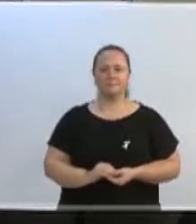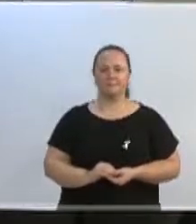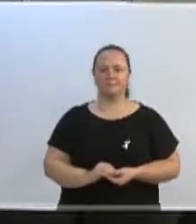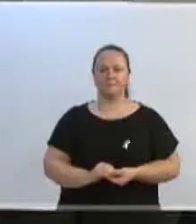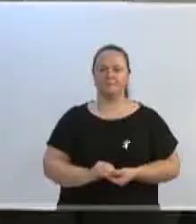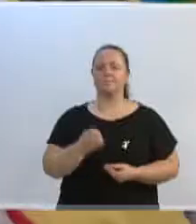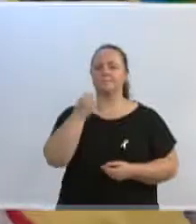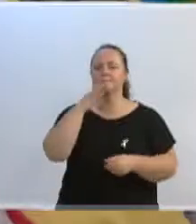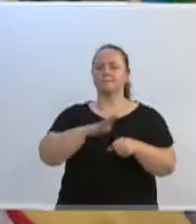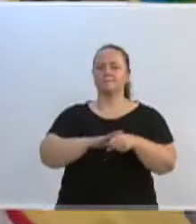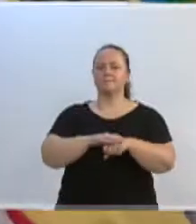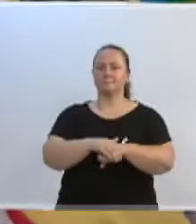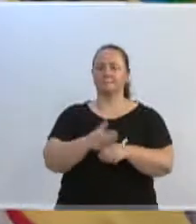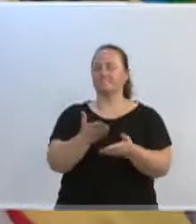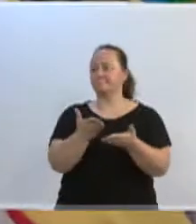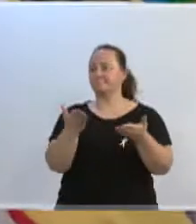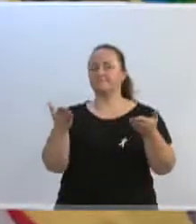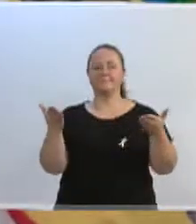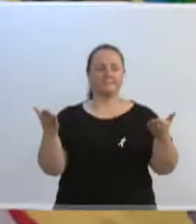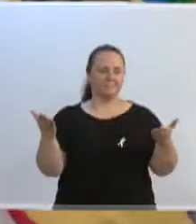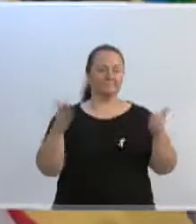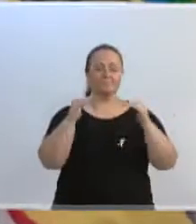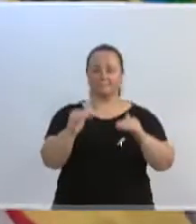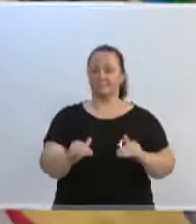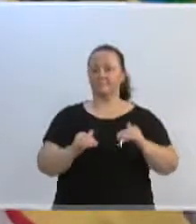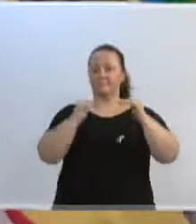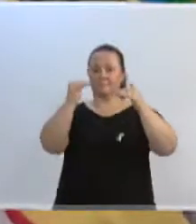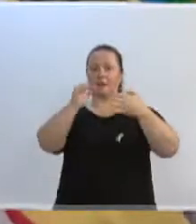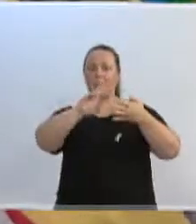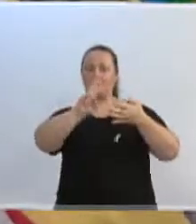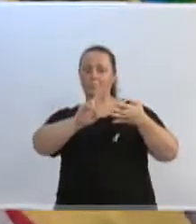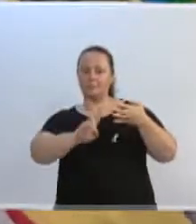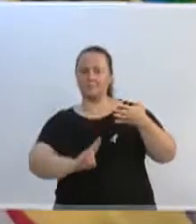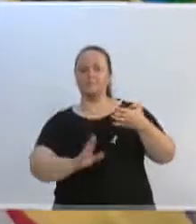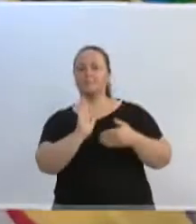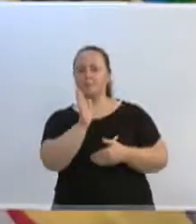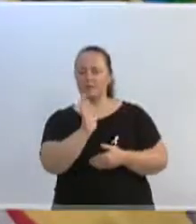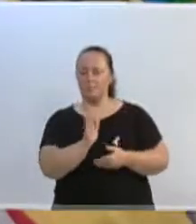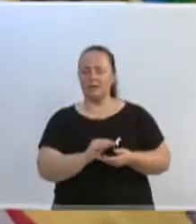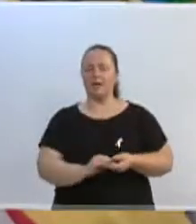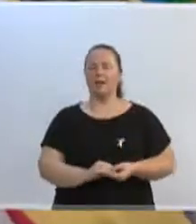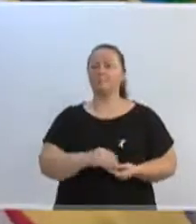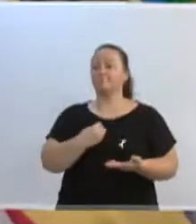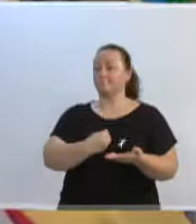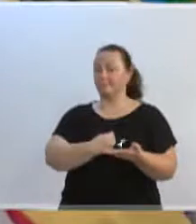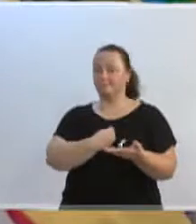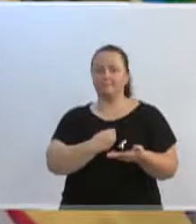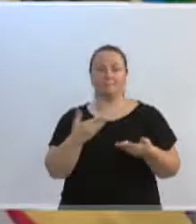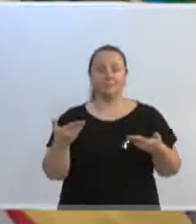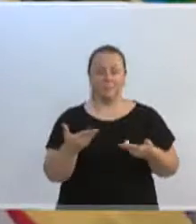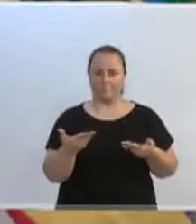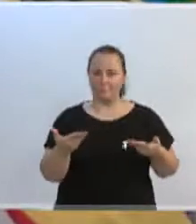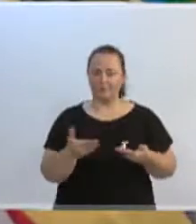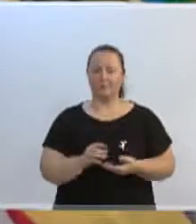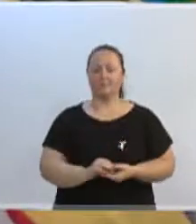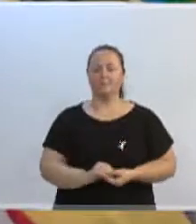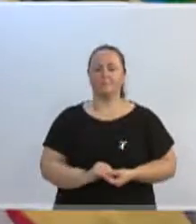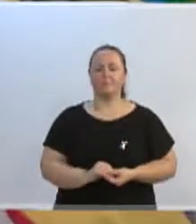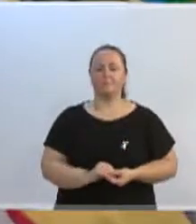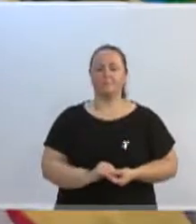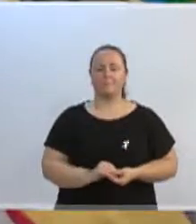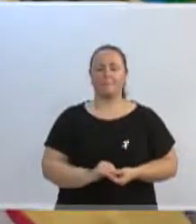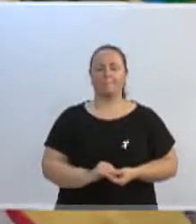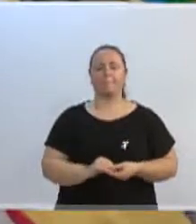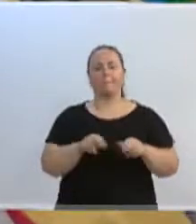Muito boa noite às autoridades já mencionadas, que se fazem presente aqui, tanto na